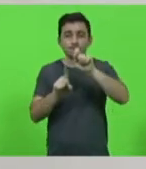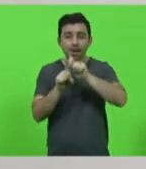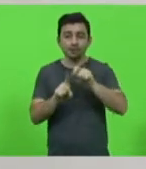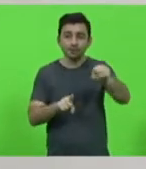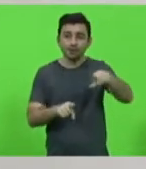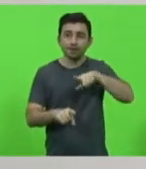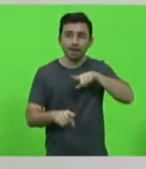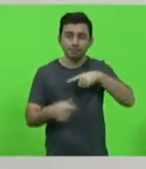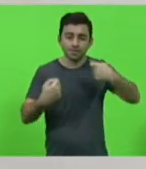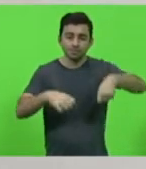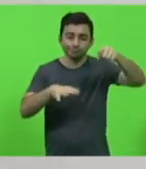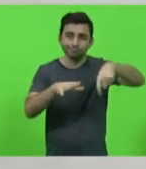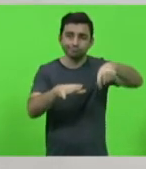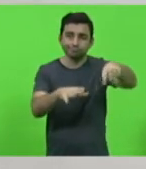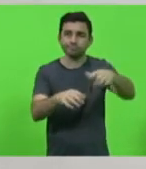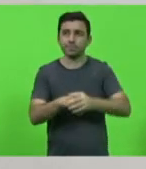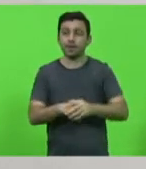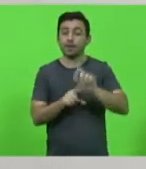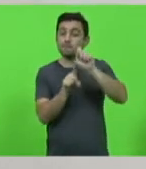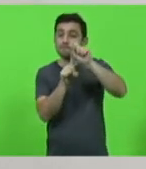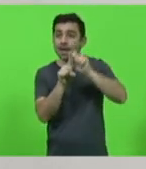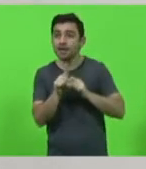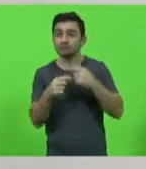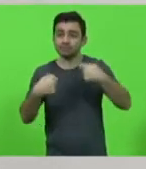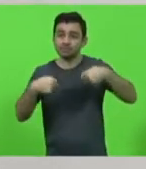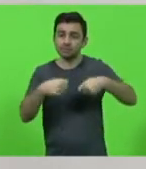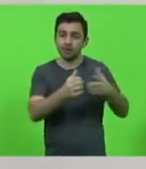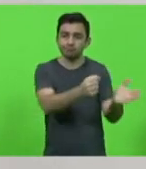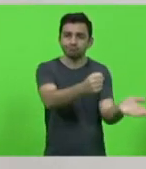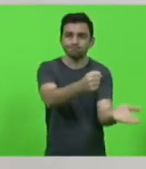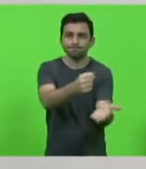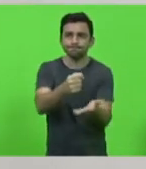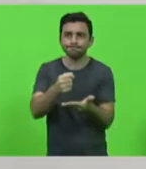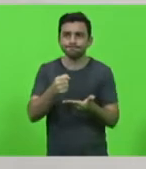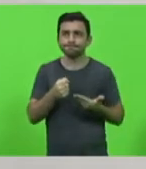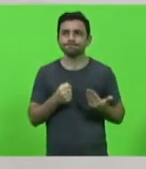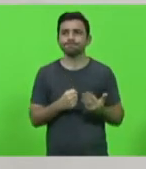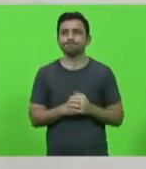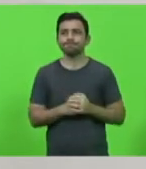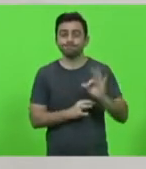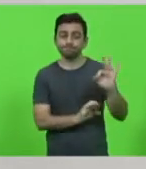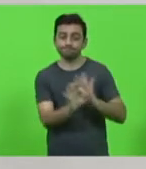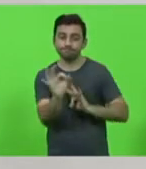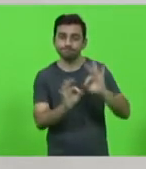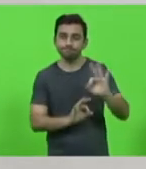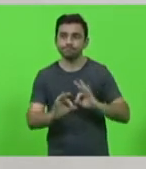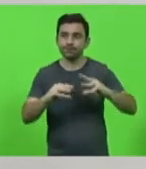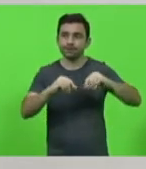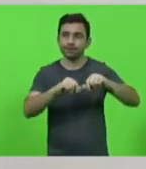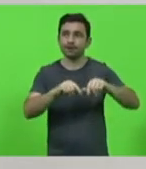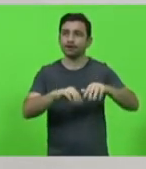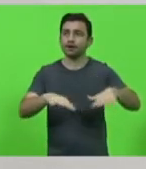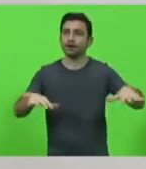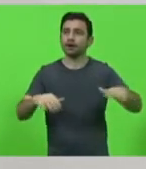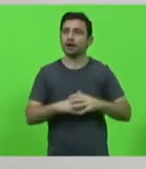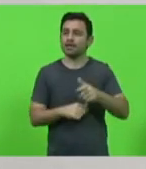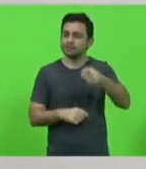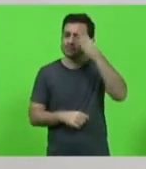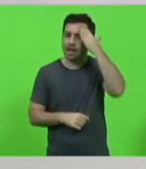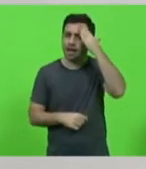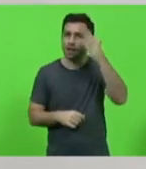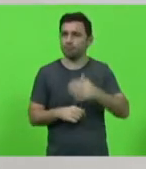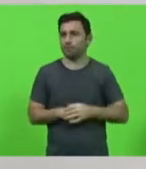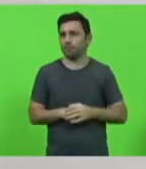que plantar, ele sabe que em determinado mês ele vai ter que ele vai ter que preparar a terra, ele sabe qual é a próxima cultura.